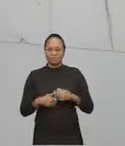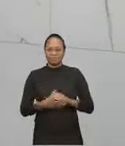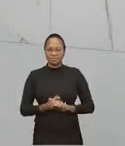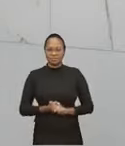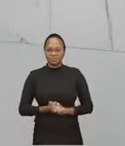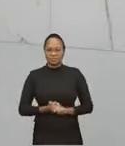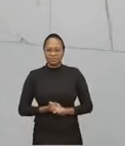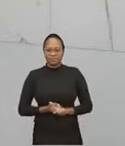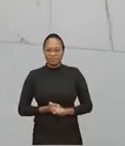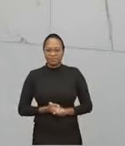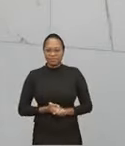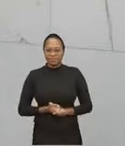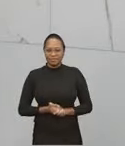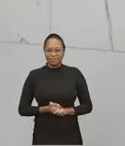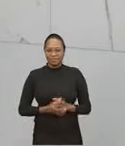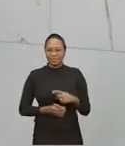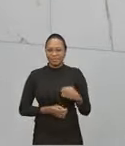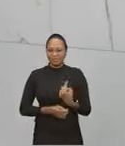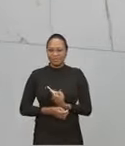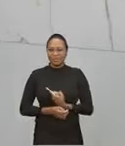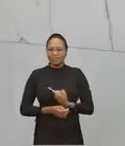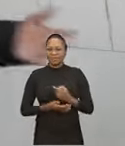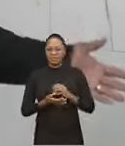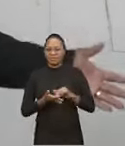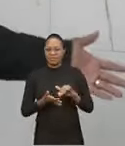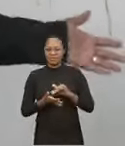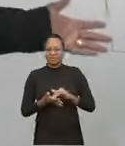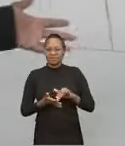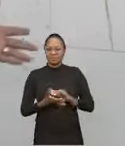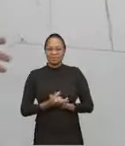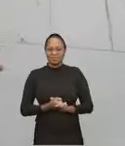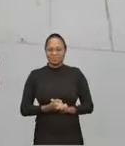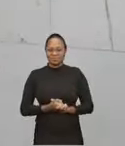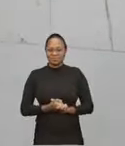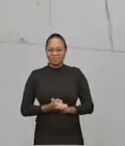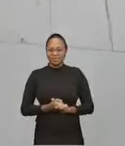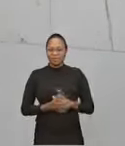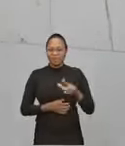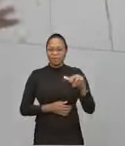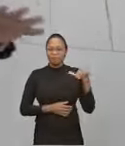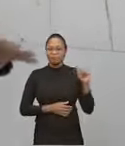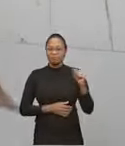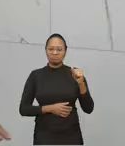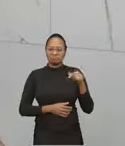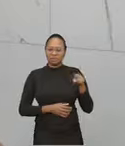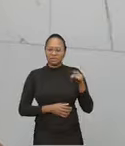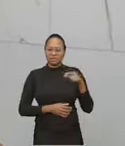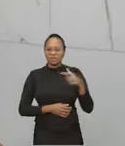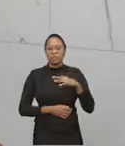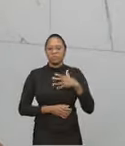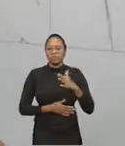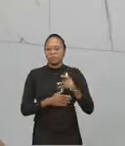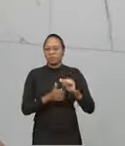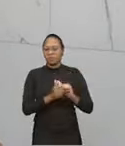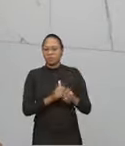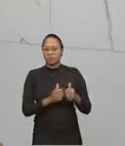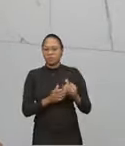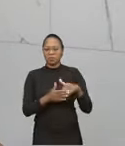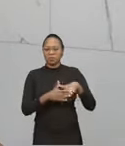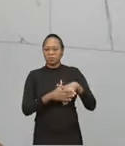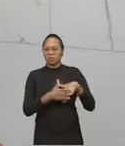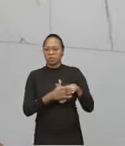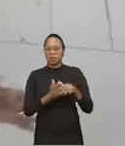funciona. O nosso secretário Jorge Curvelo também nunca jogou bola. Garravam no gol ali, no campo lá de